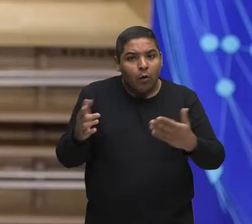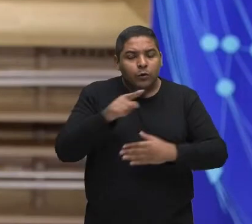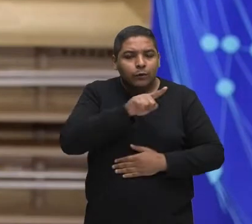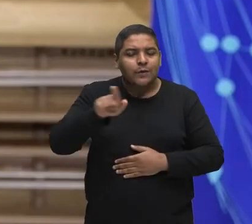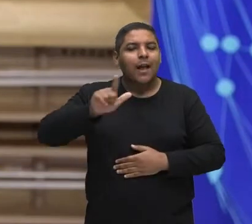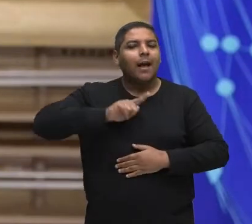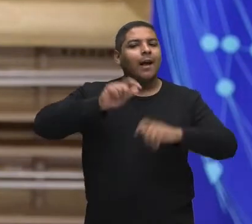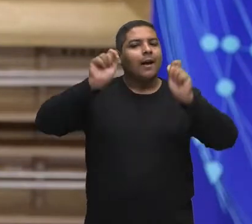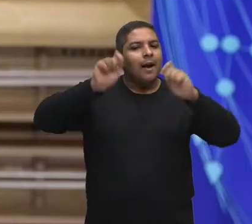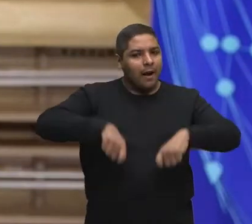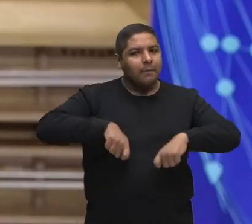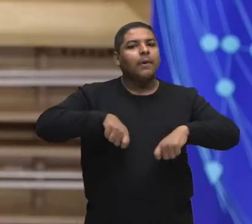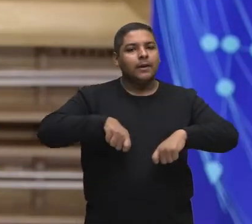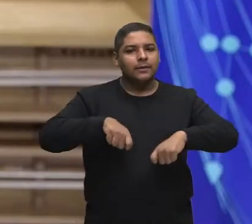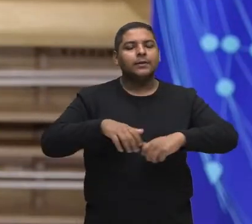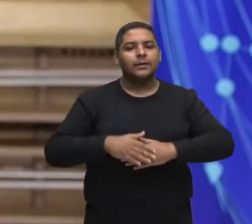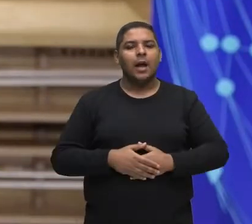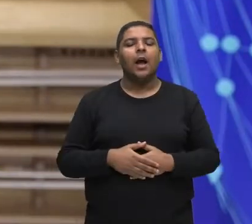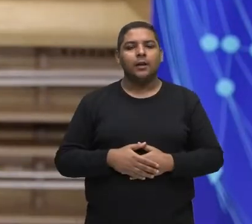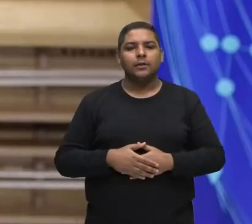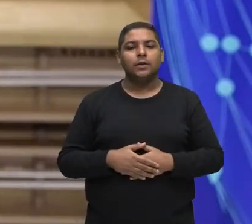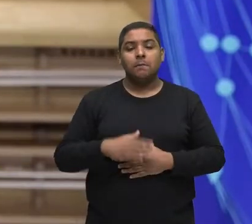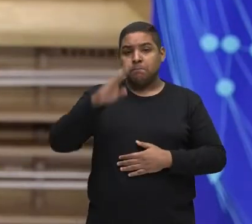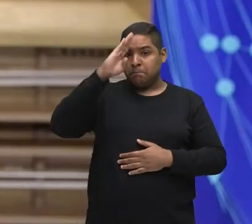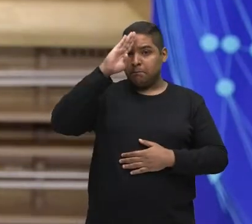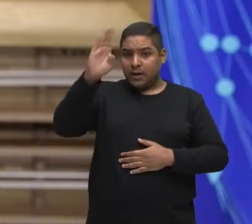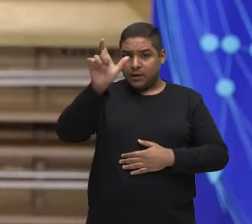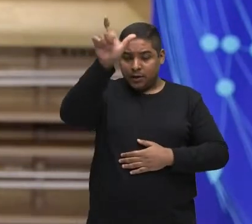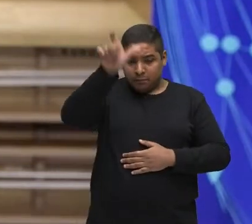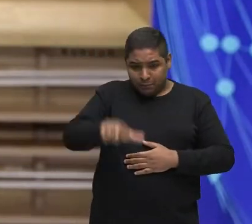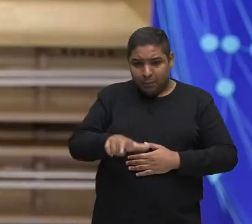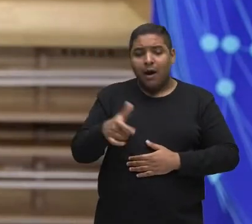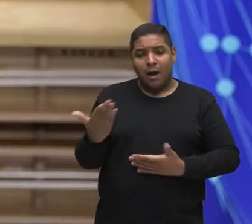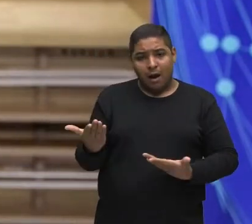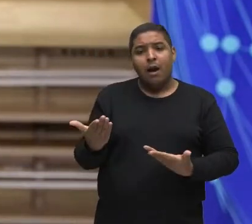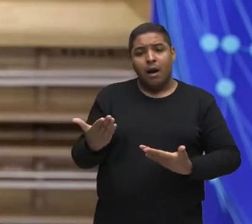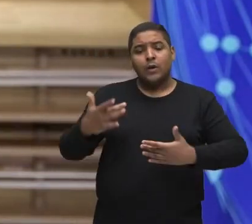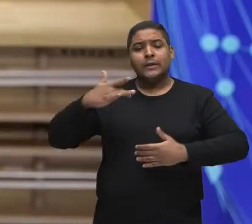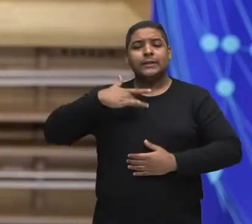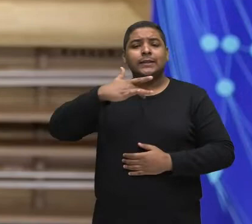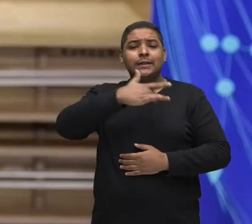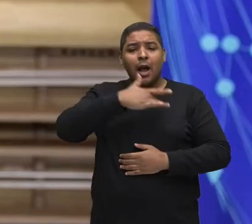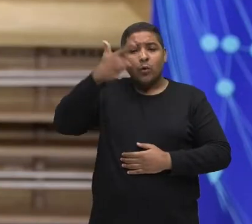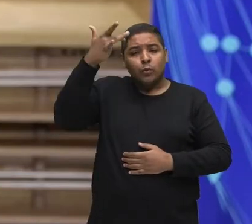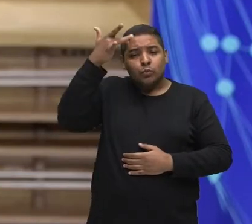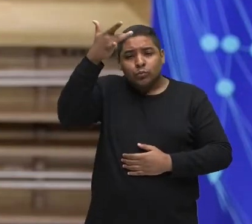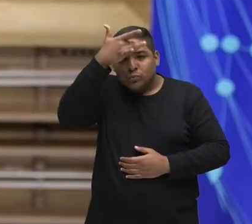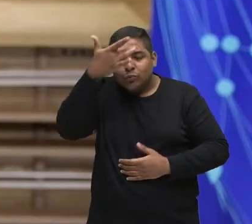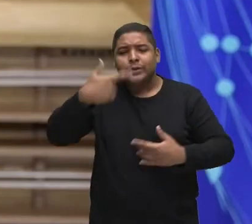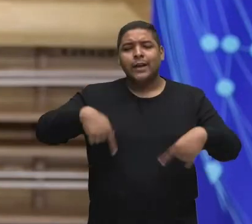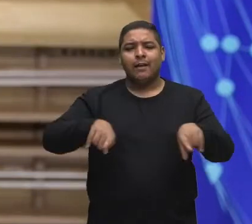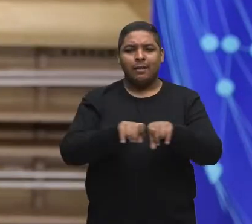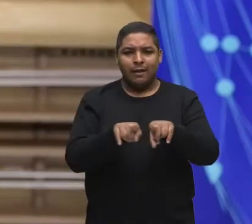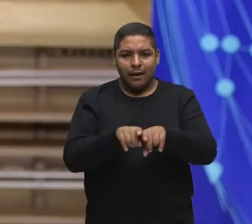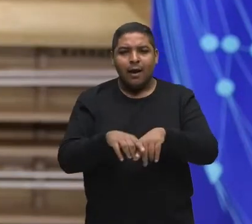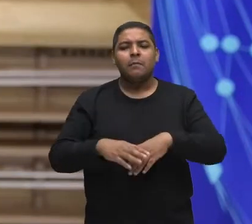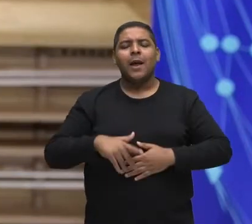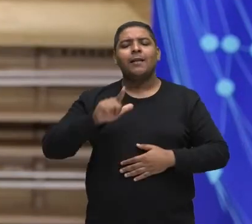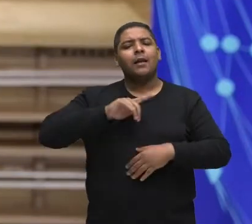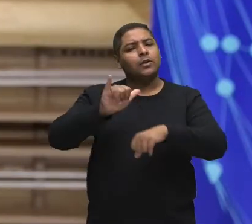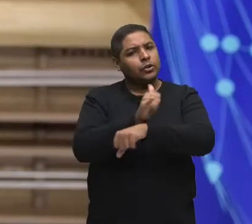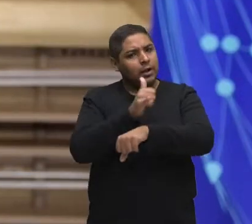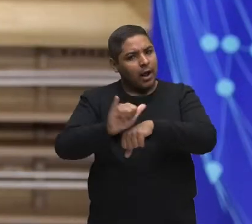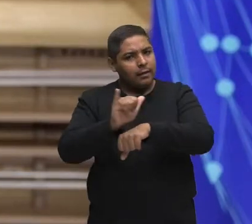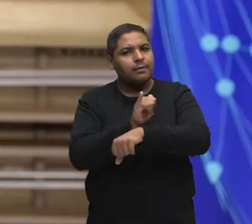a capacidade de ser protagonista para a adoção da sua própria saúde mental, visando algumas estratégias que